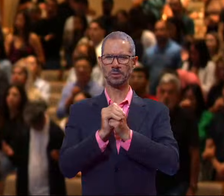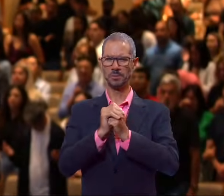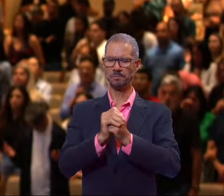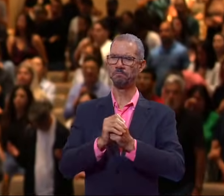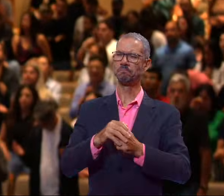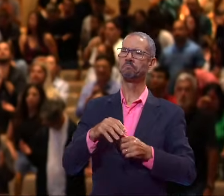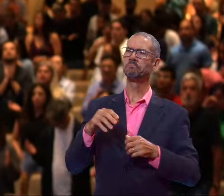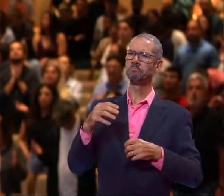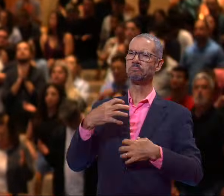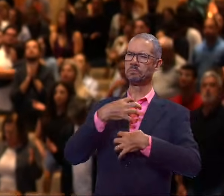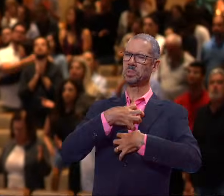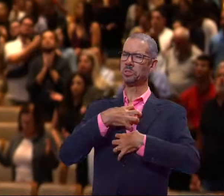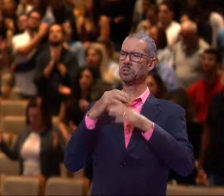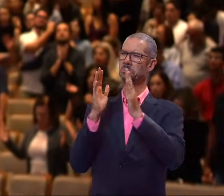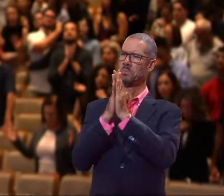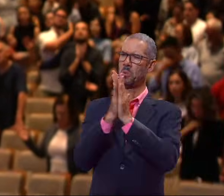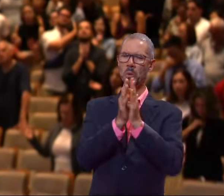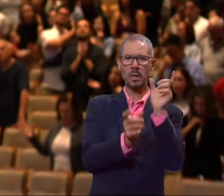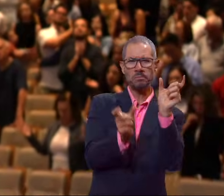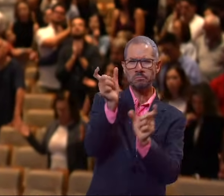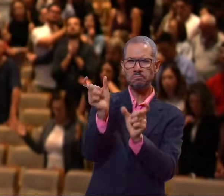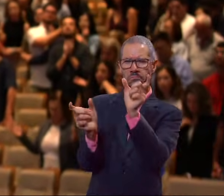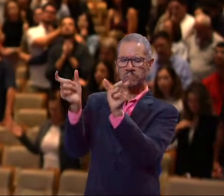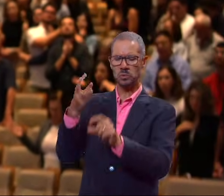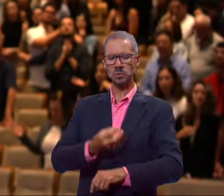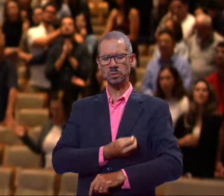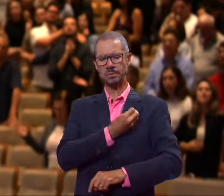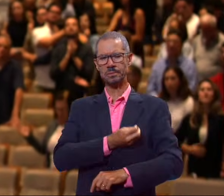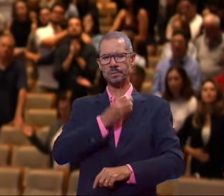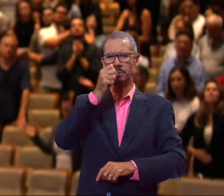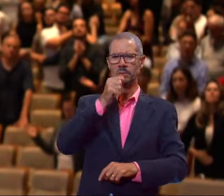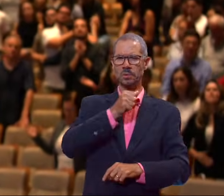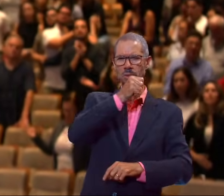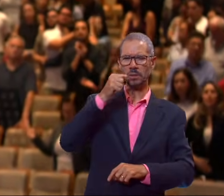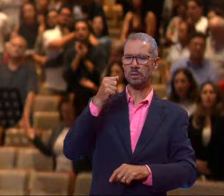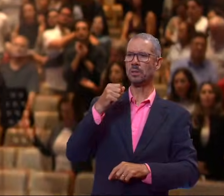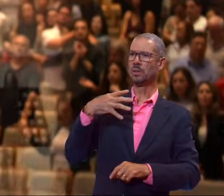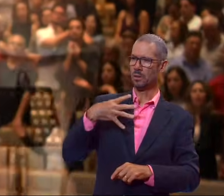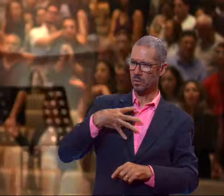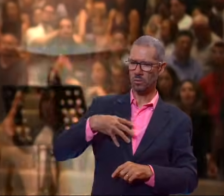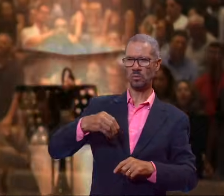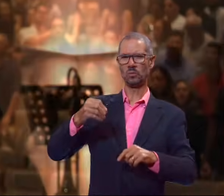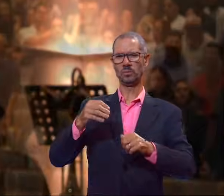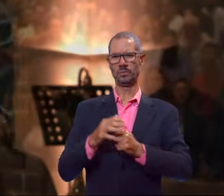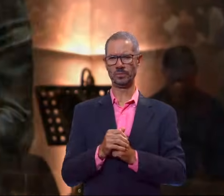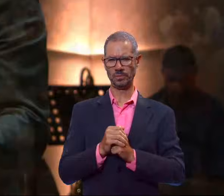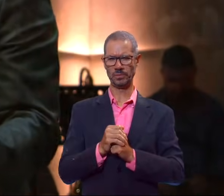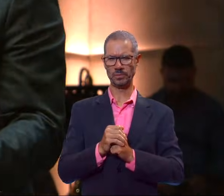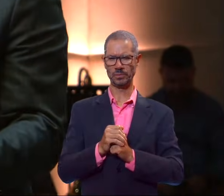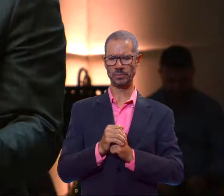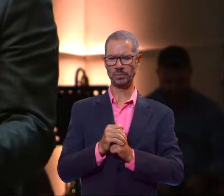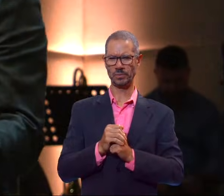forte de orar por aqueles que estão consagrando lá, mas os filhos estão longe.